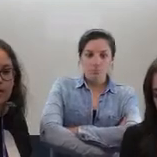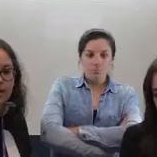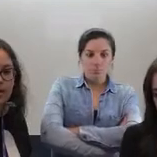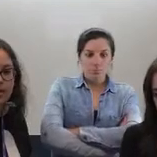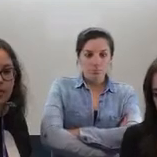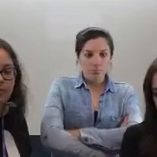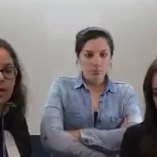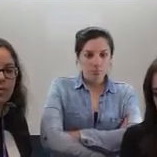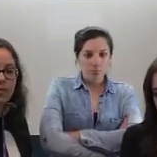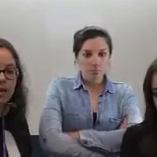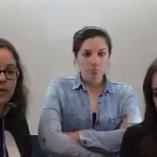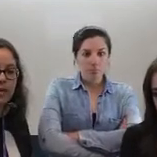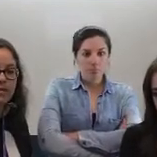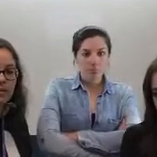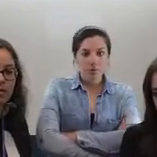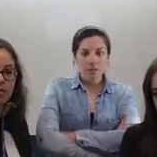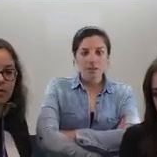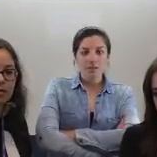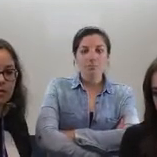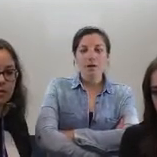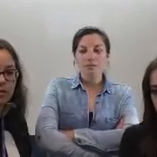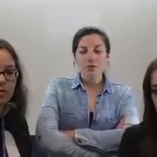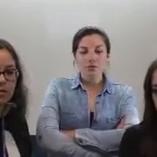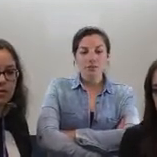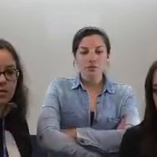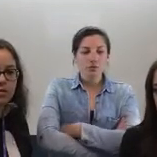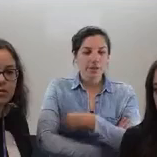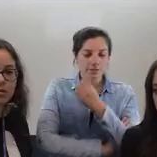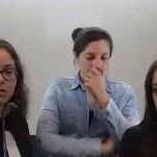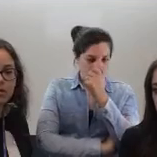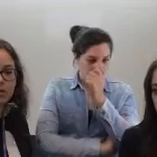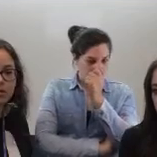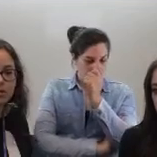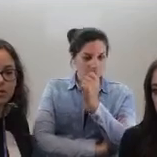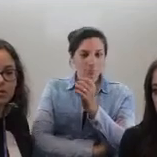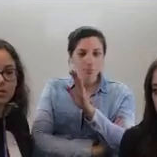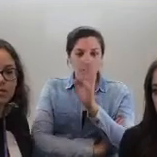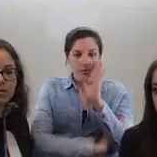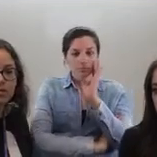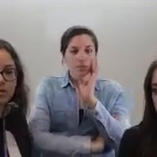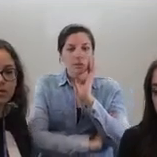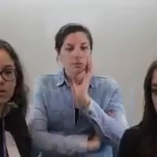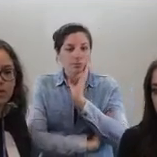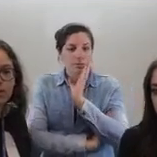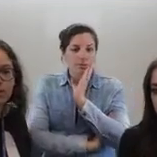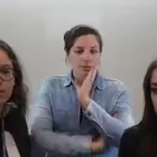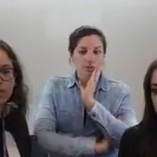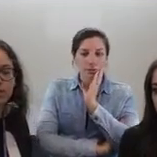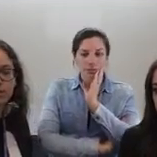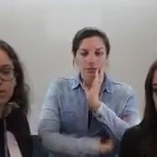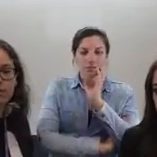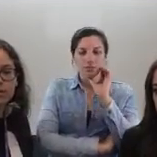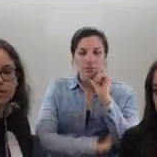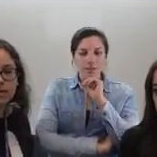você vai citar isso, ó? Aí mostra a referência aqui, ó. Nossa, isso já reduz um trabalhão, porque